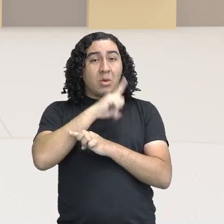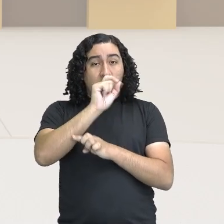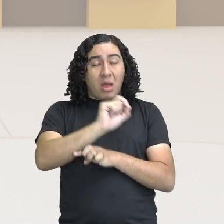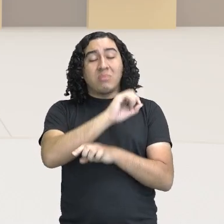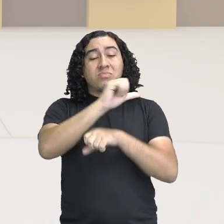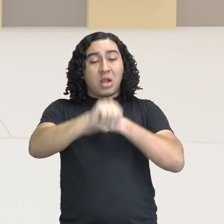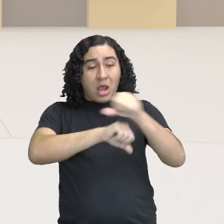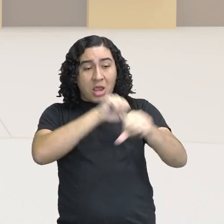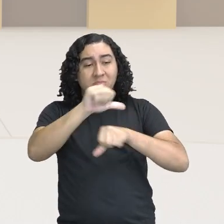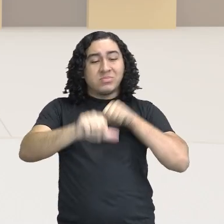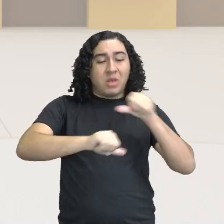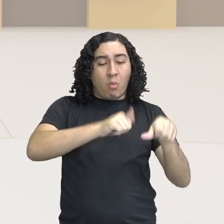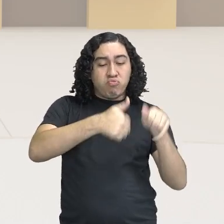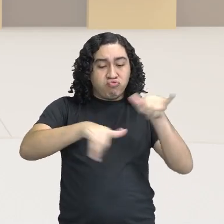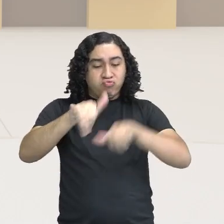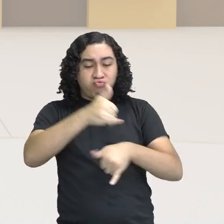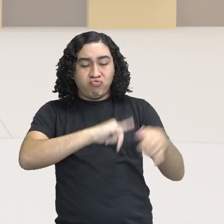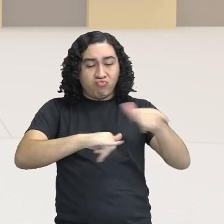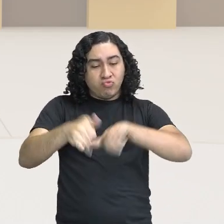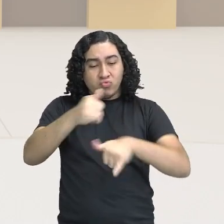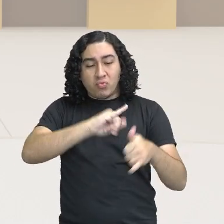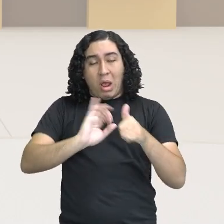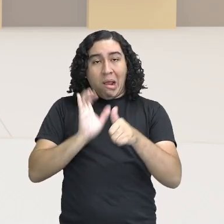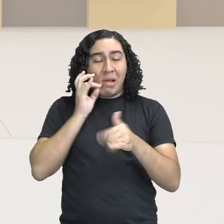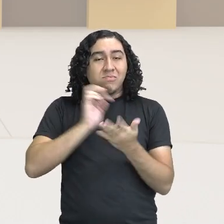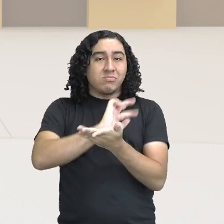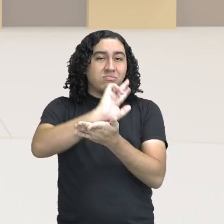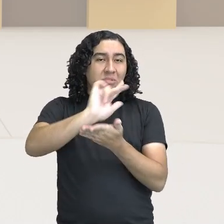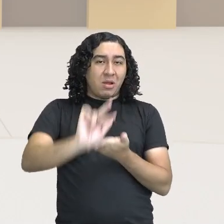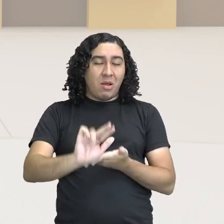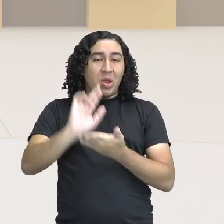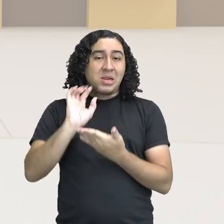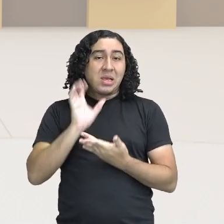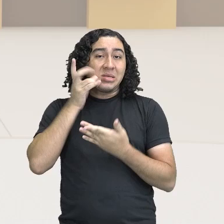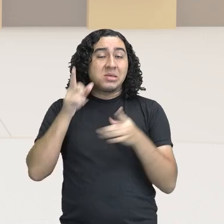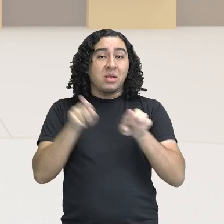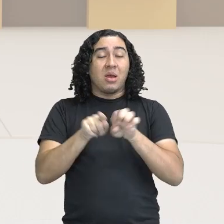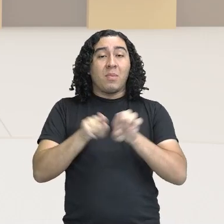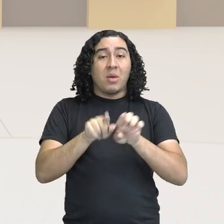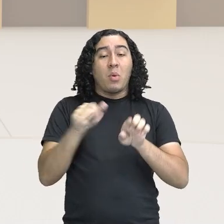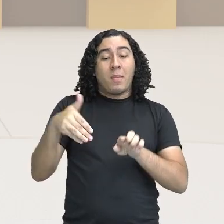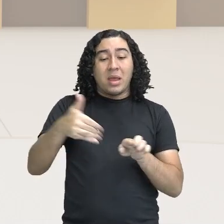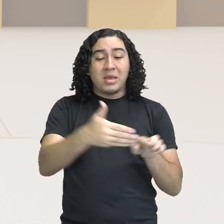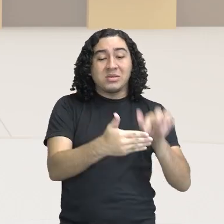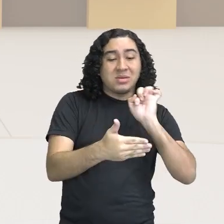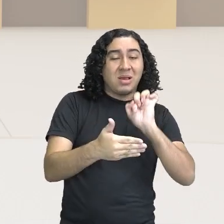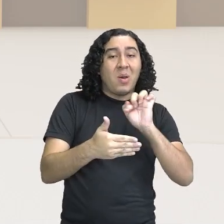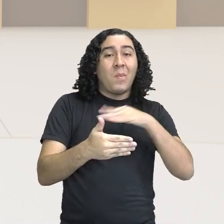ter muitos micro-organismos ali dentro e o que acontece é que os peixes